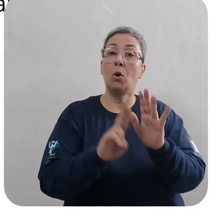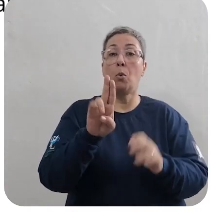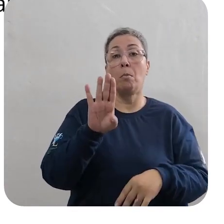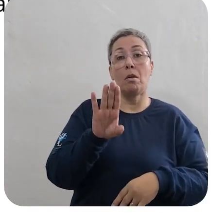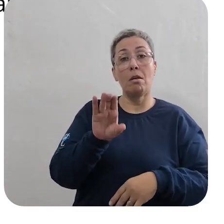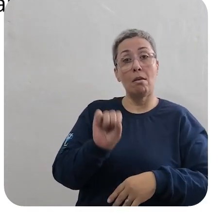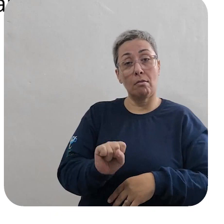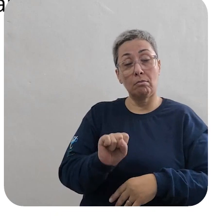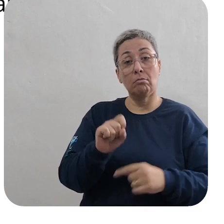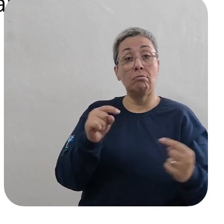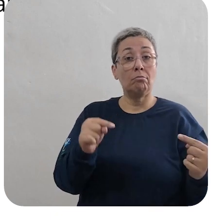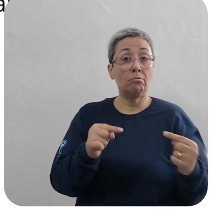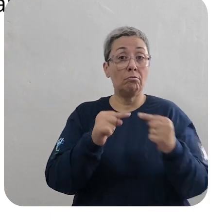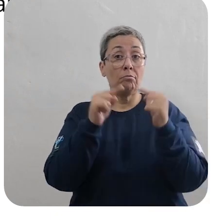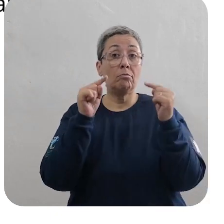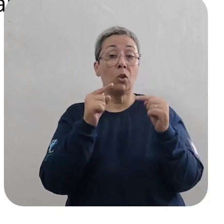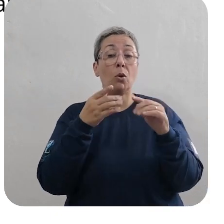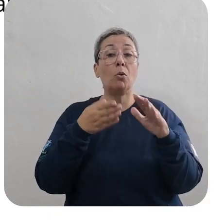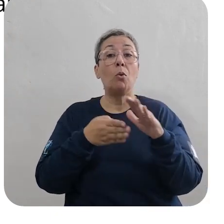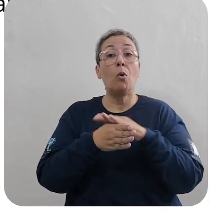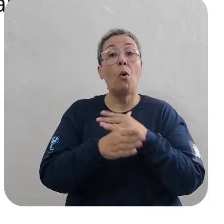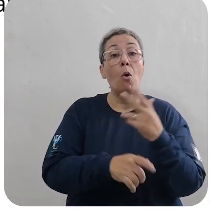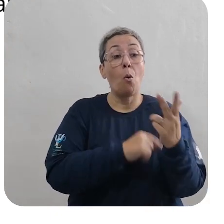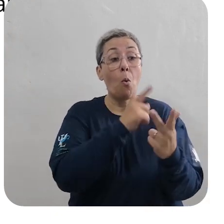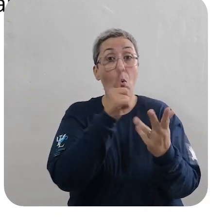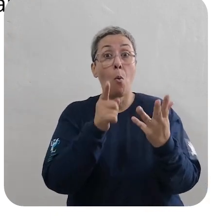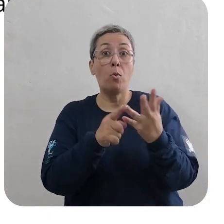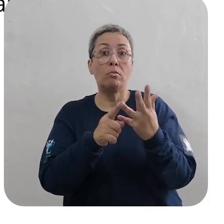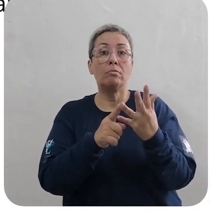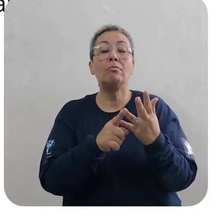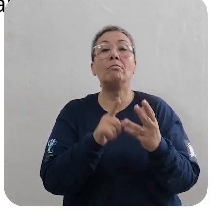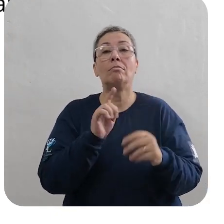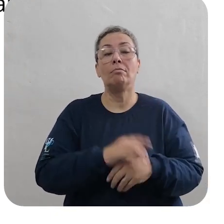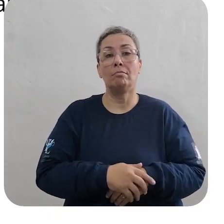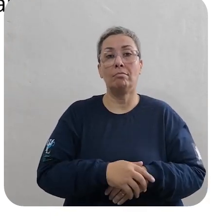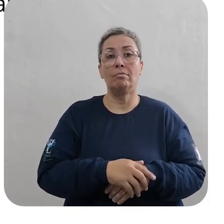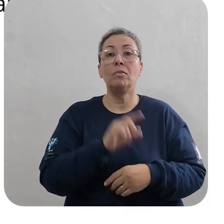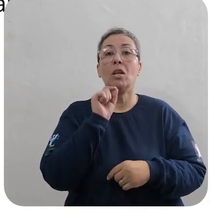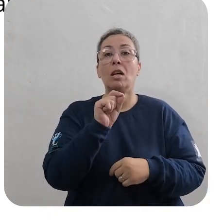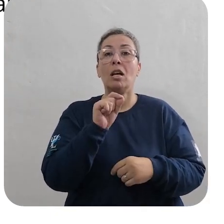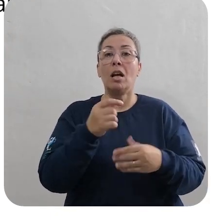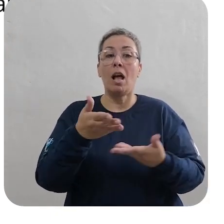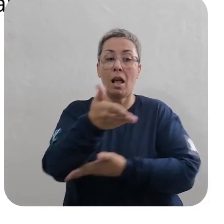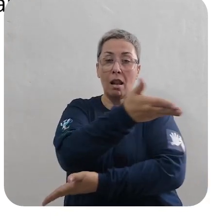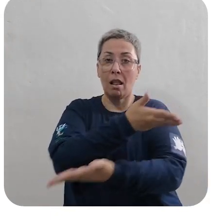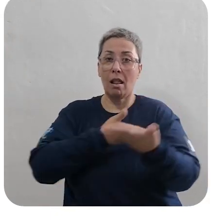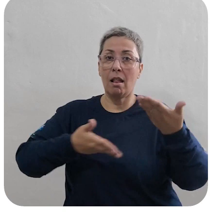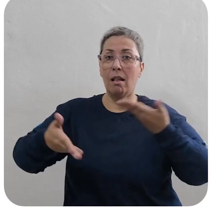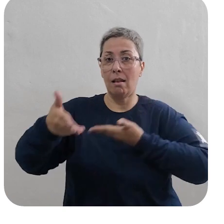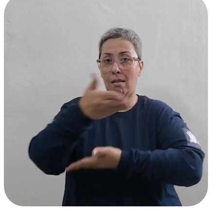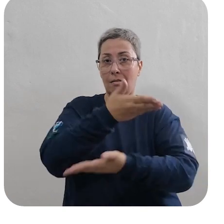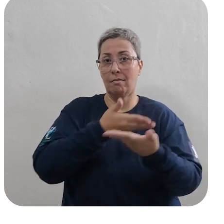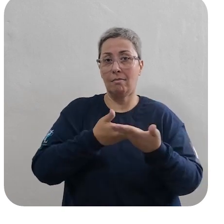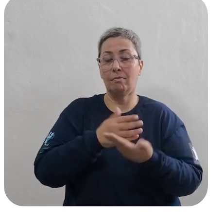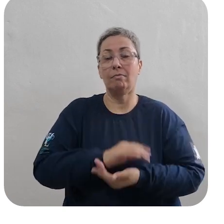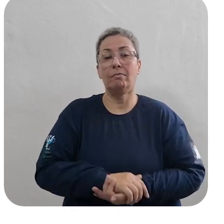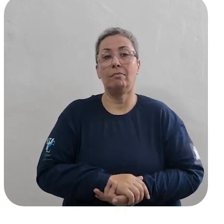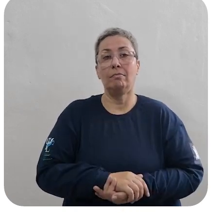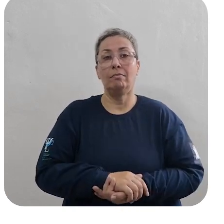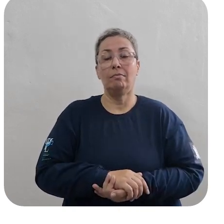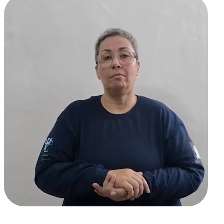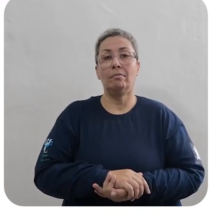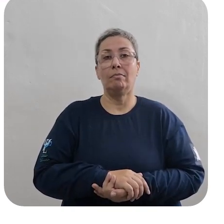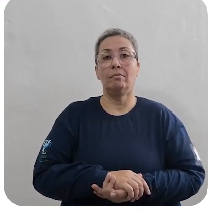OBS. Nesse sentido, adentramos em um outro aspecto, a intersetorialidade.